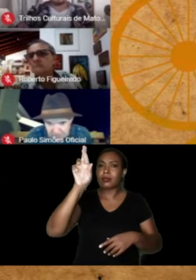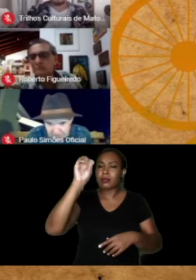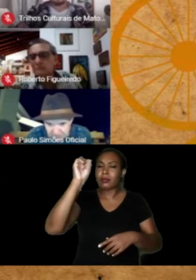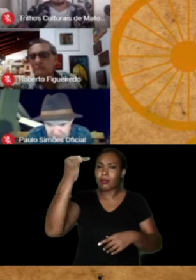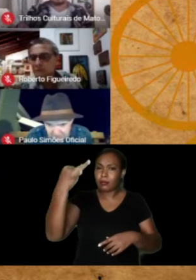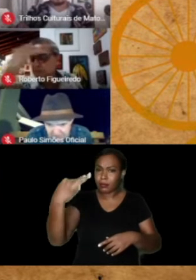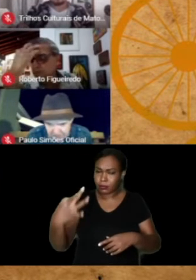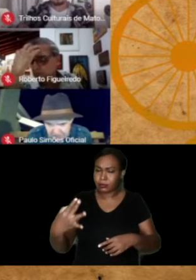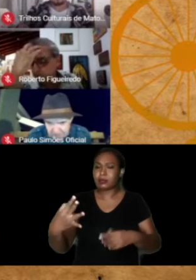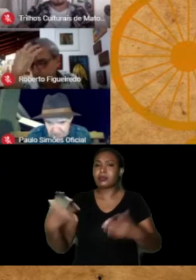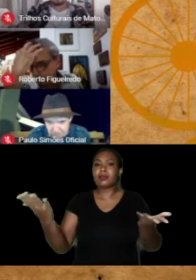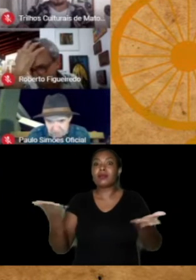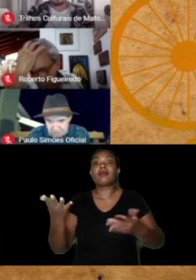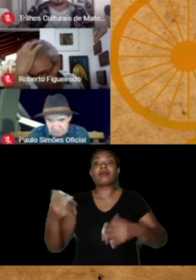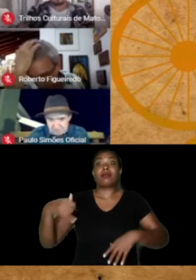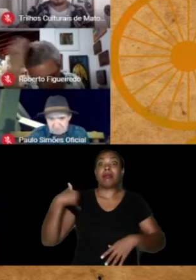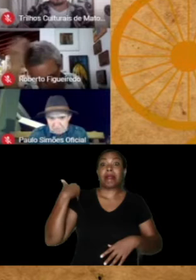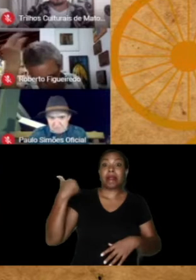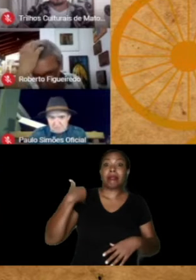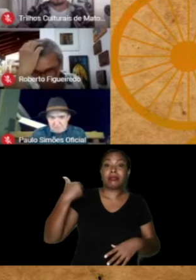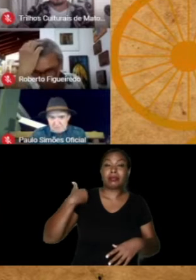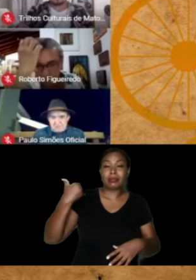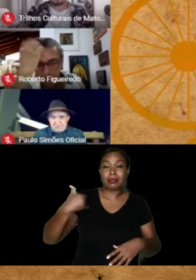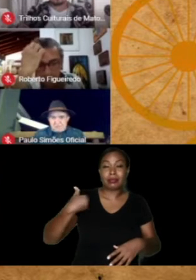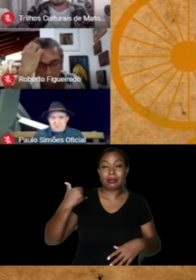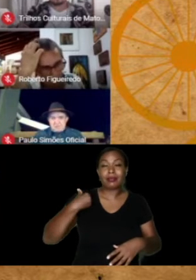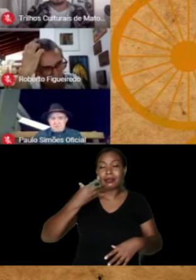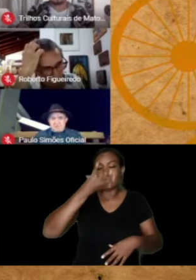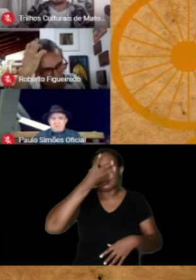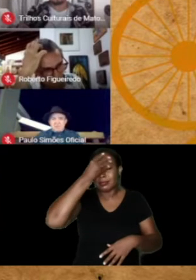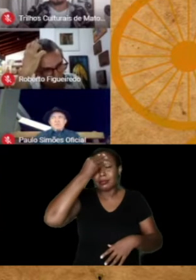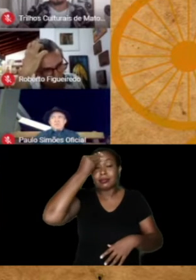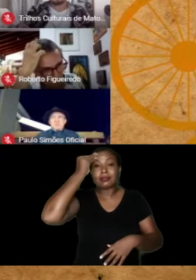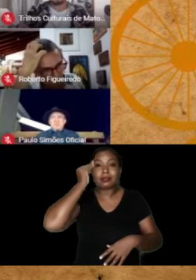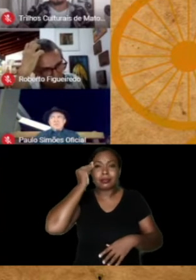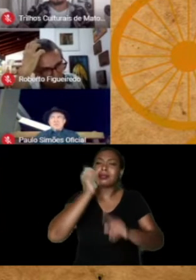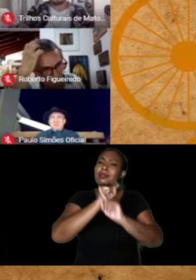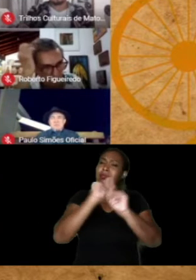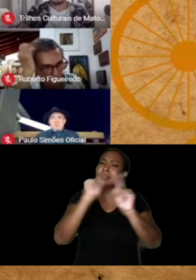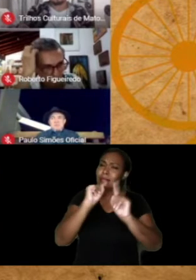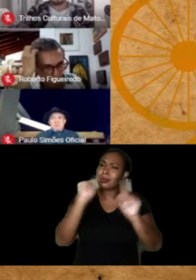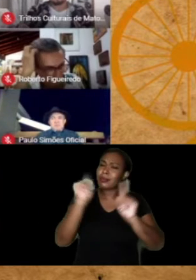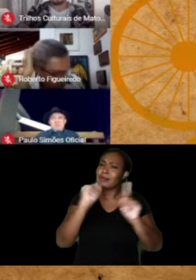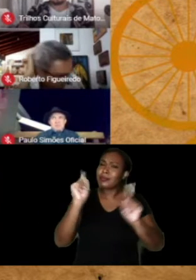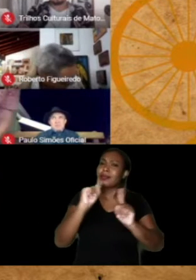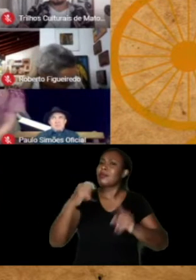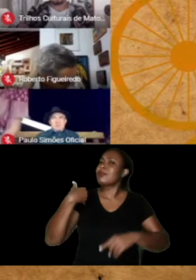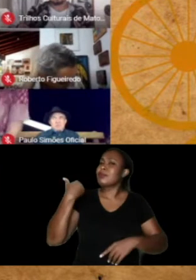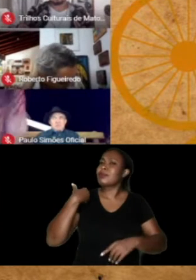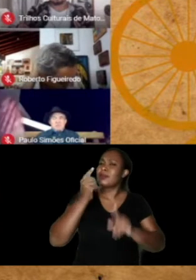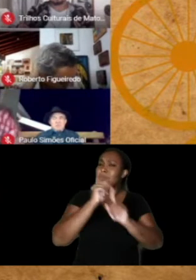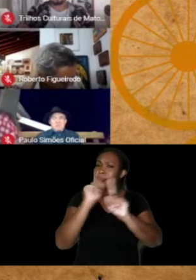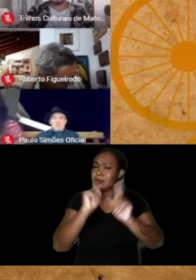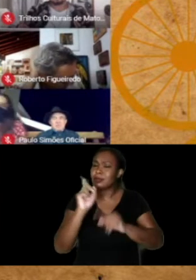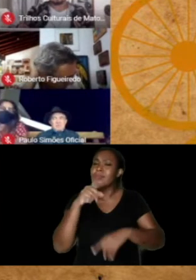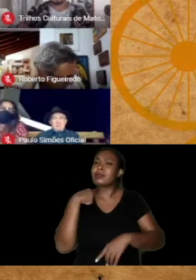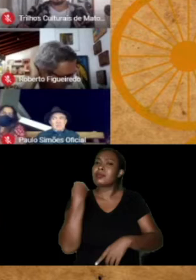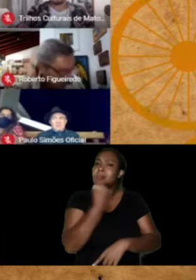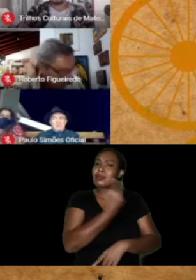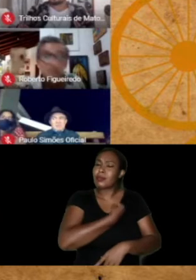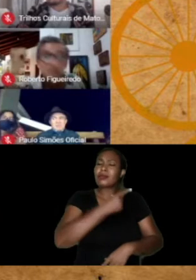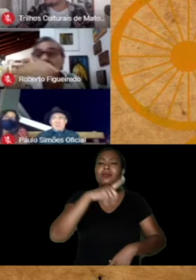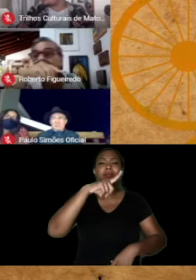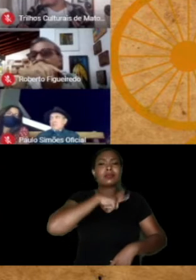disse, a idade está me fazendo esquecer. Não é idade, não, seu Edgar. Nós temos o hábito